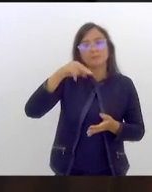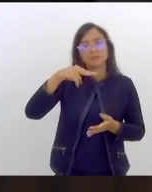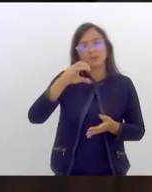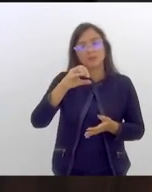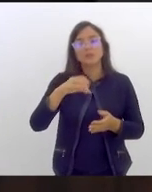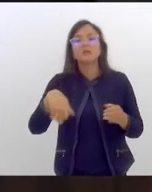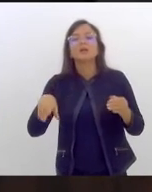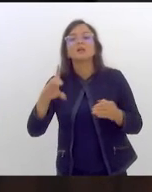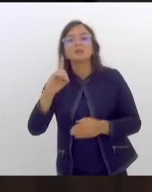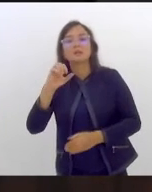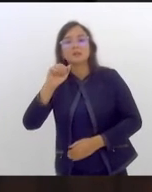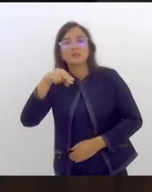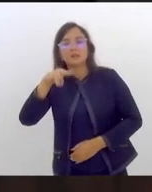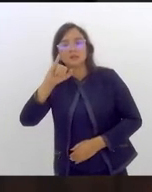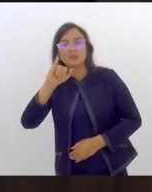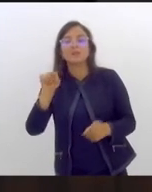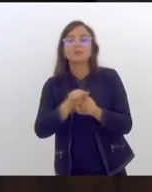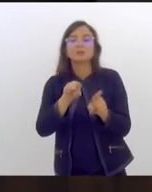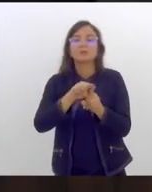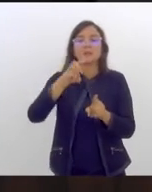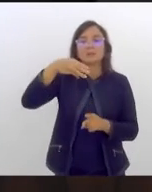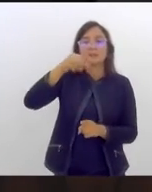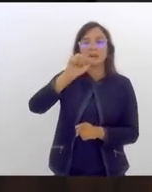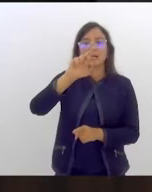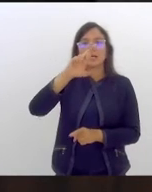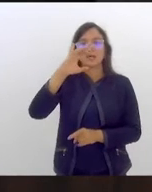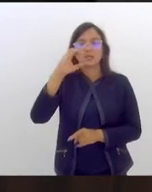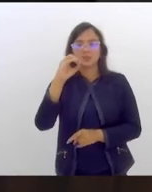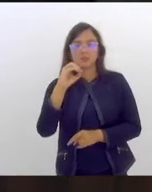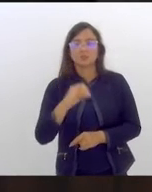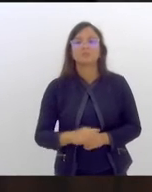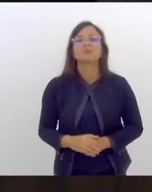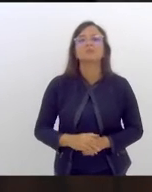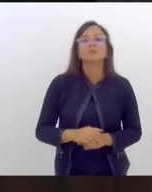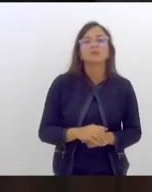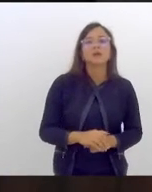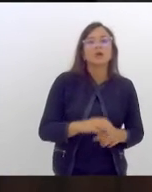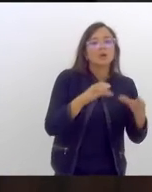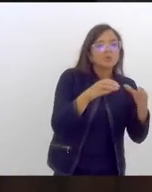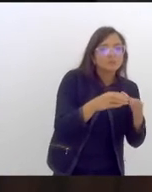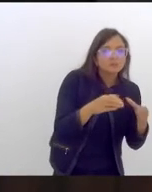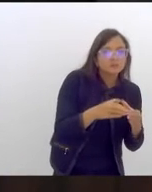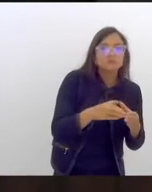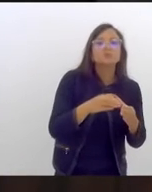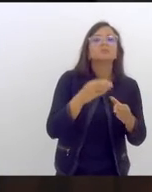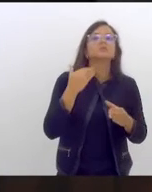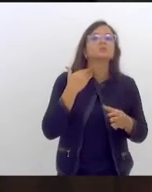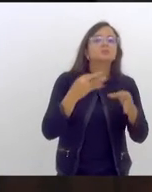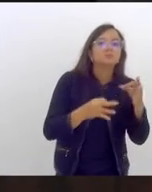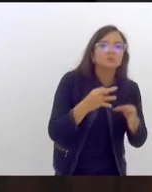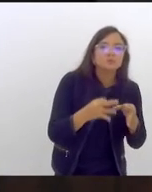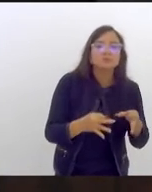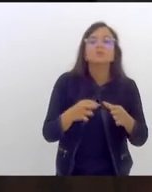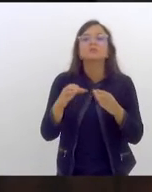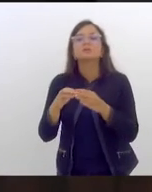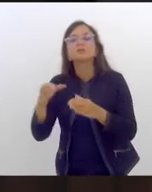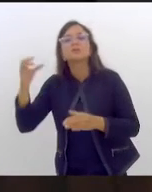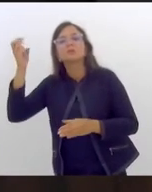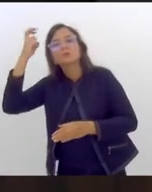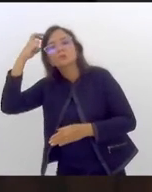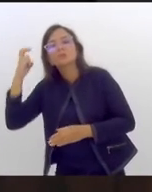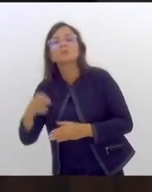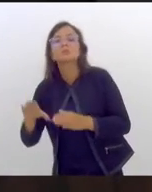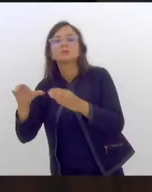e Márcio Pacheco pendentes parecer das comissões constituição Justiça cultura orçamento financeiroização financeira